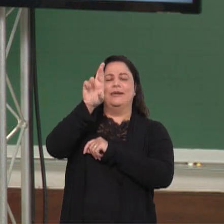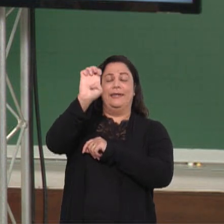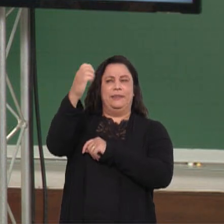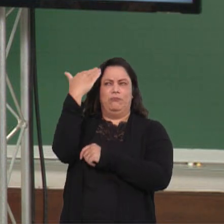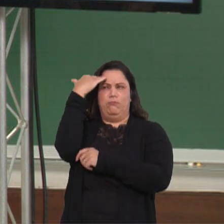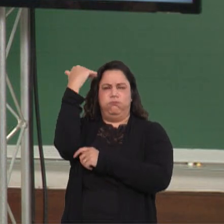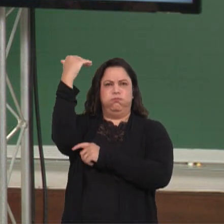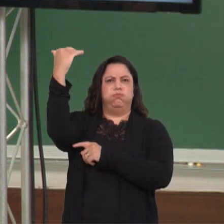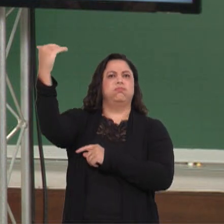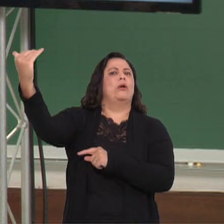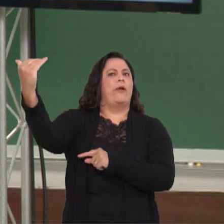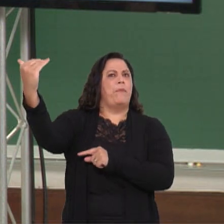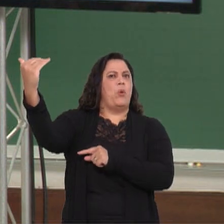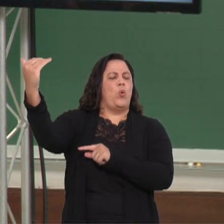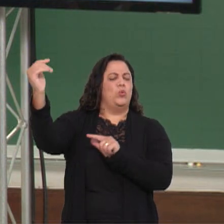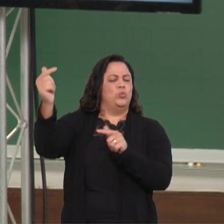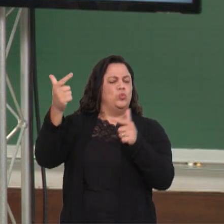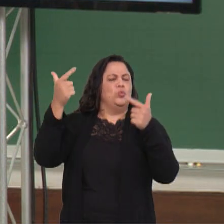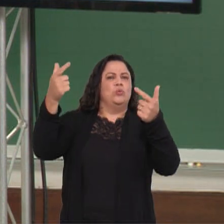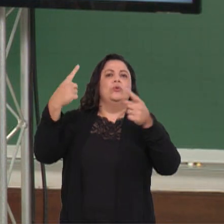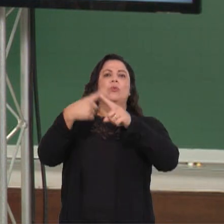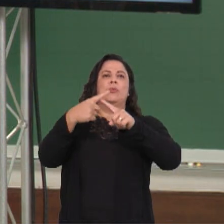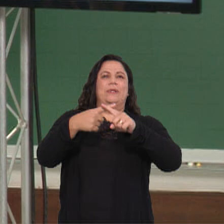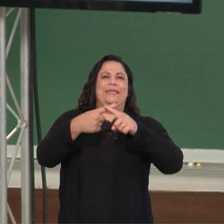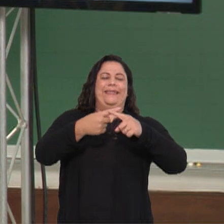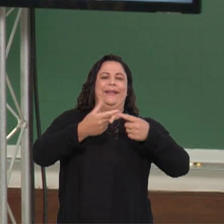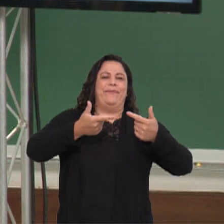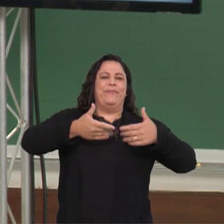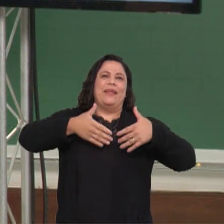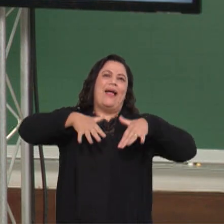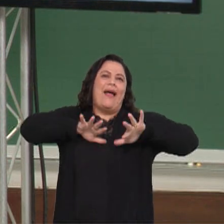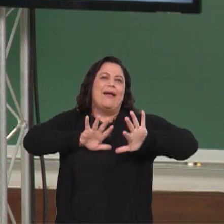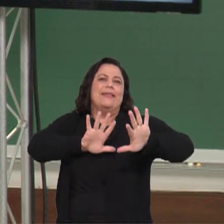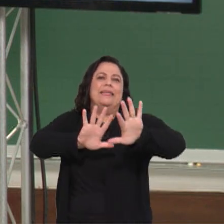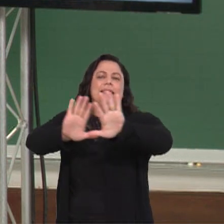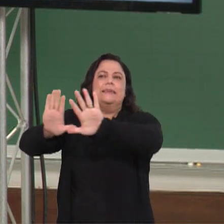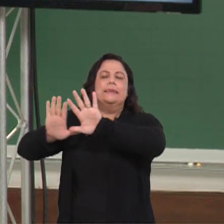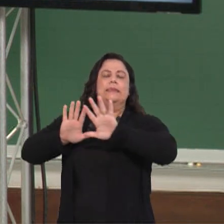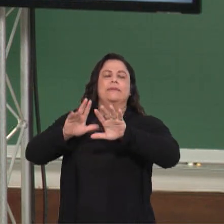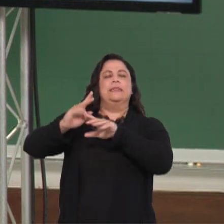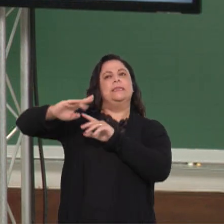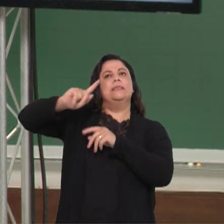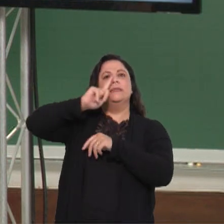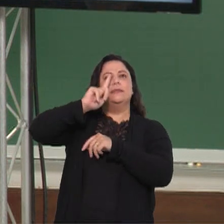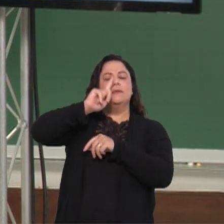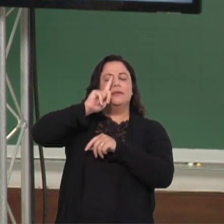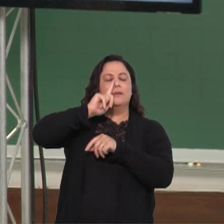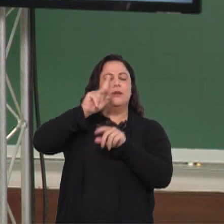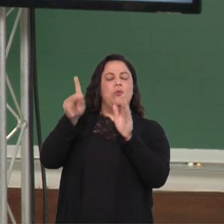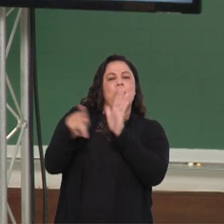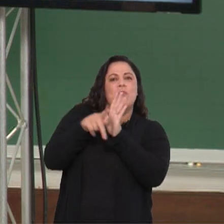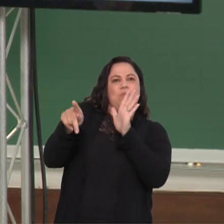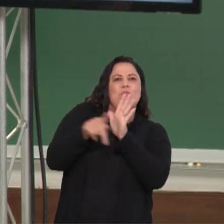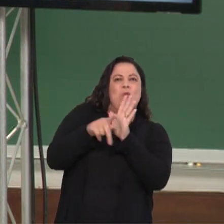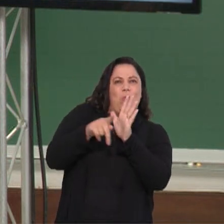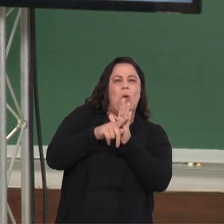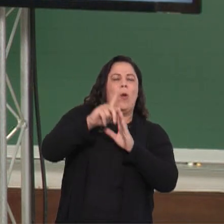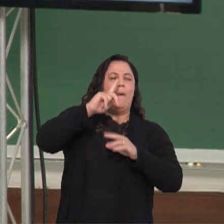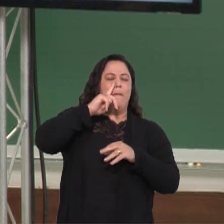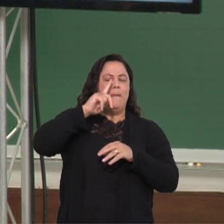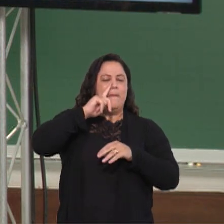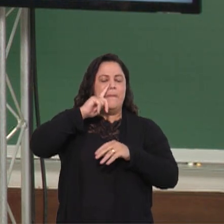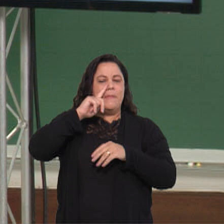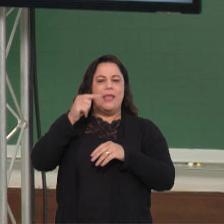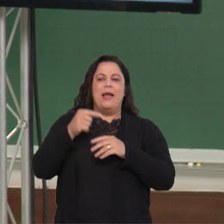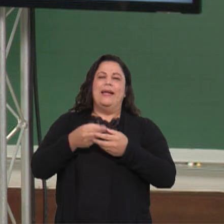defesa grega já estava fragilizada em função dessa guerra. Então isso acabou contribuindo muito para que Alexandre Magno